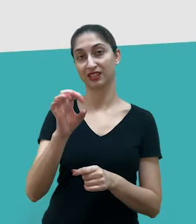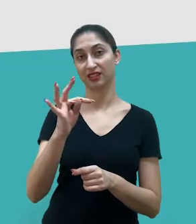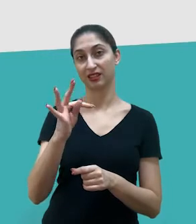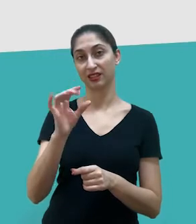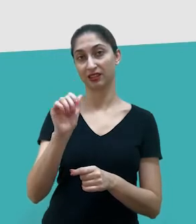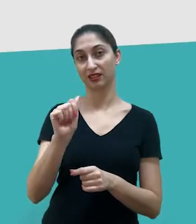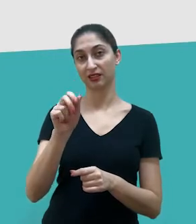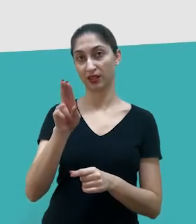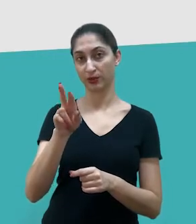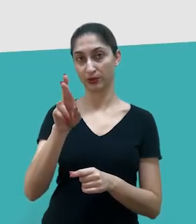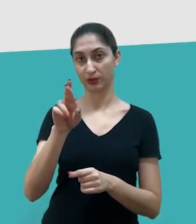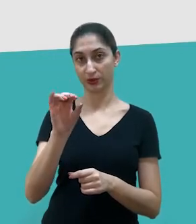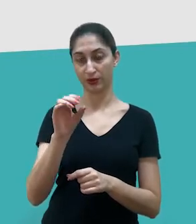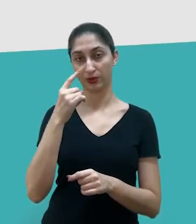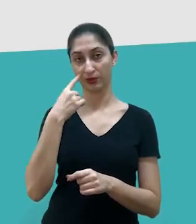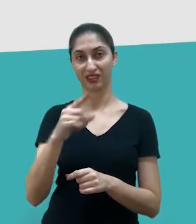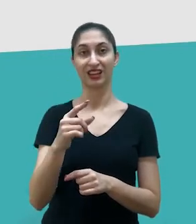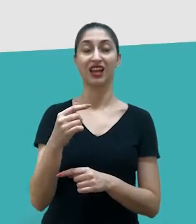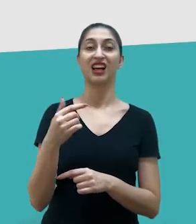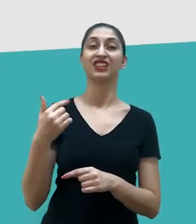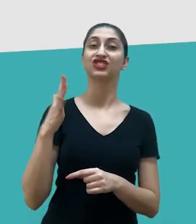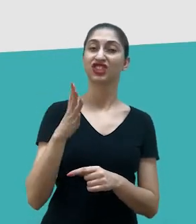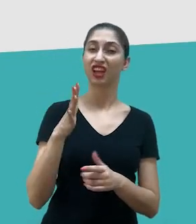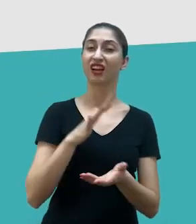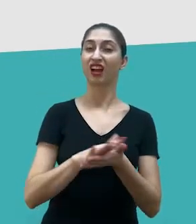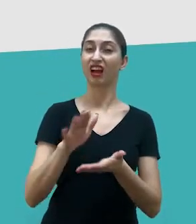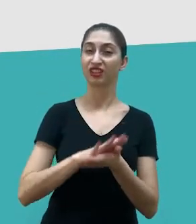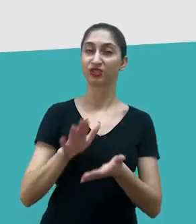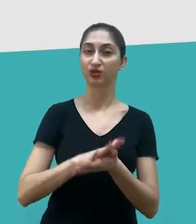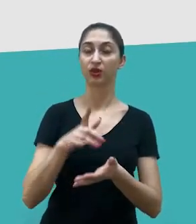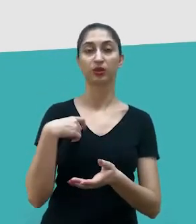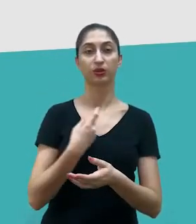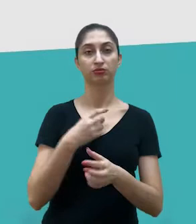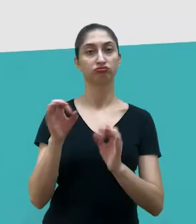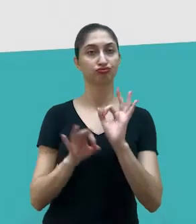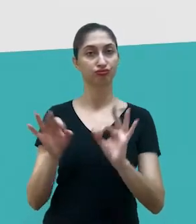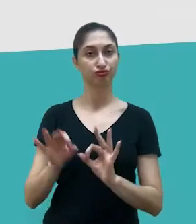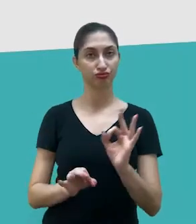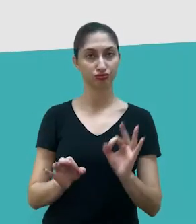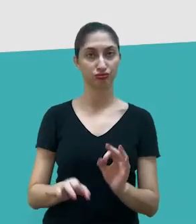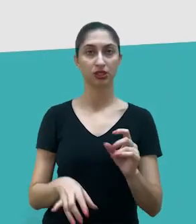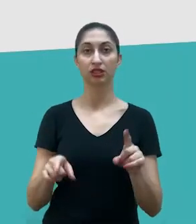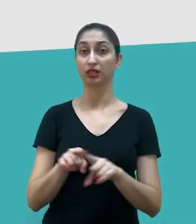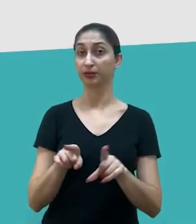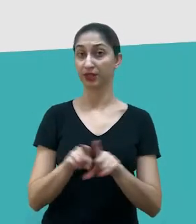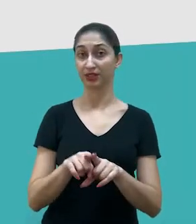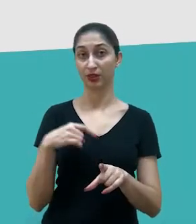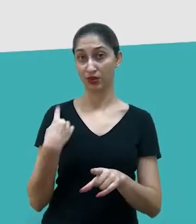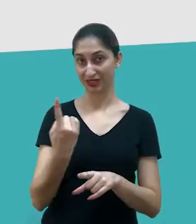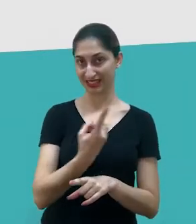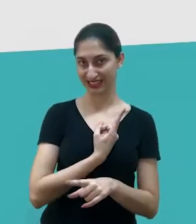restauros aqui atrás, que estava todo desgastado. Nós fizemos restauro aqui, quando eu digo